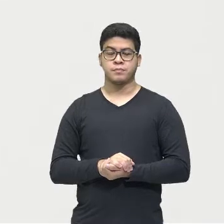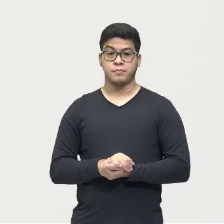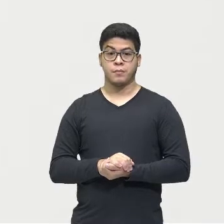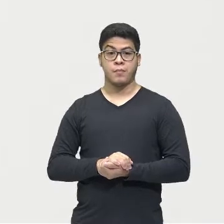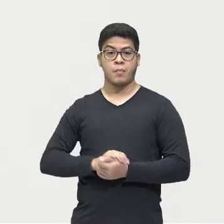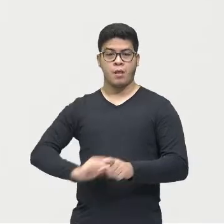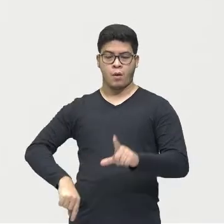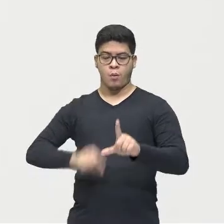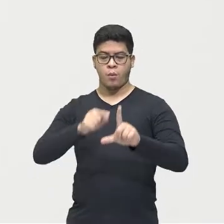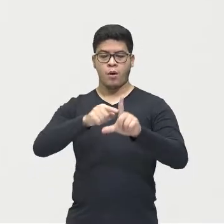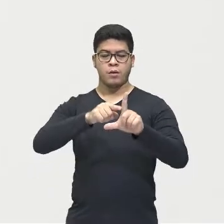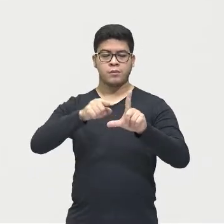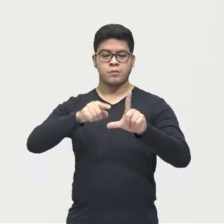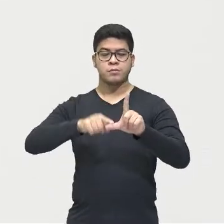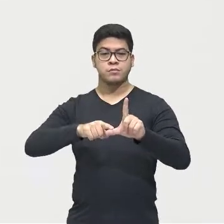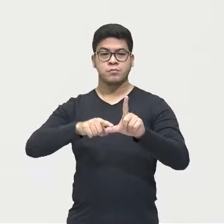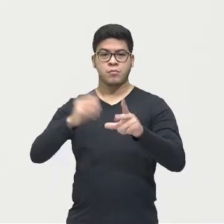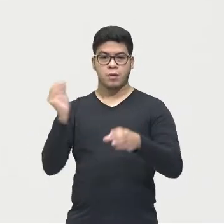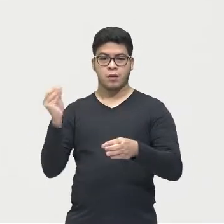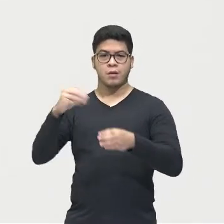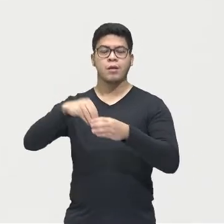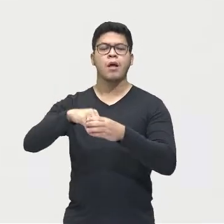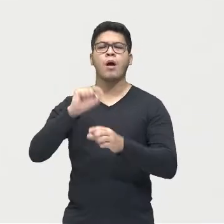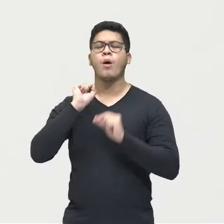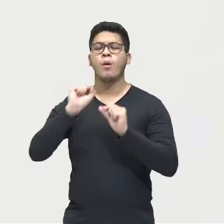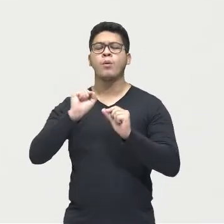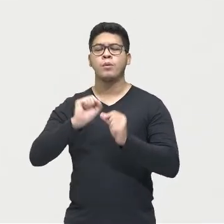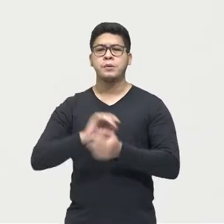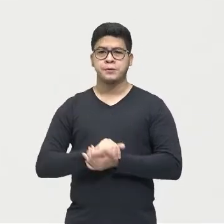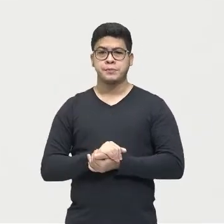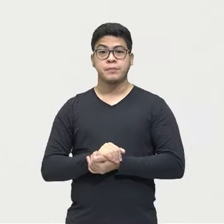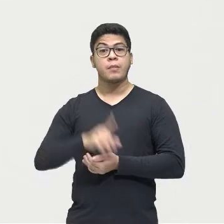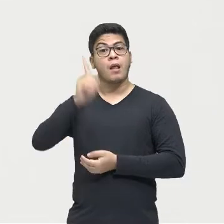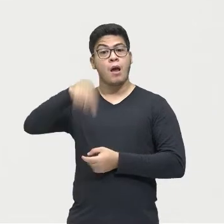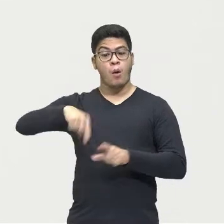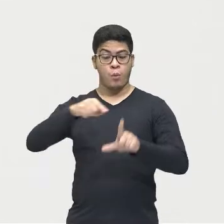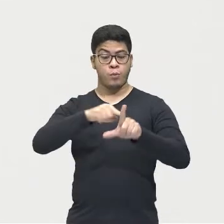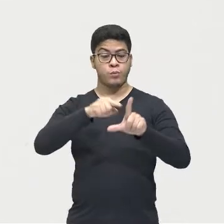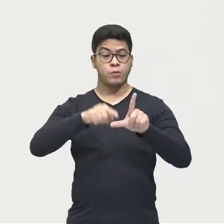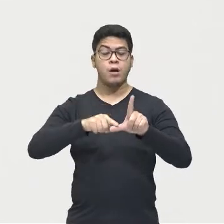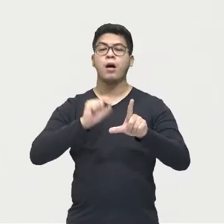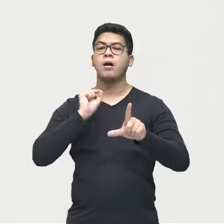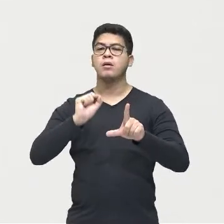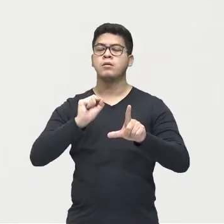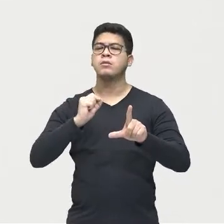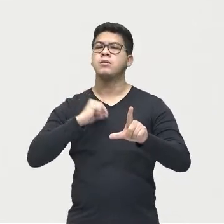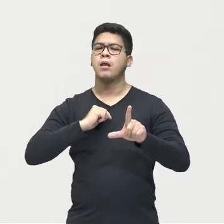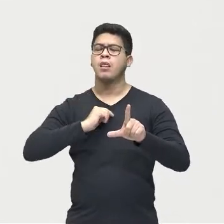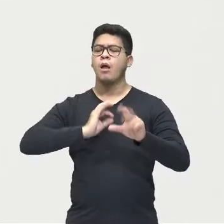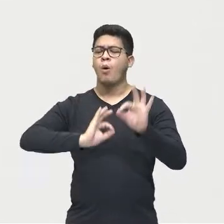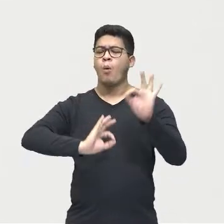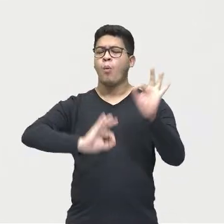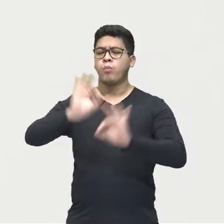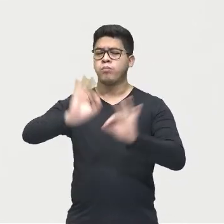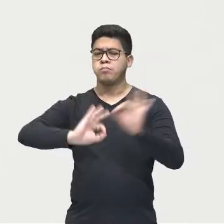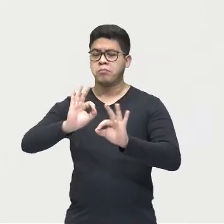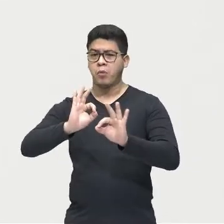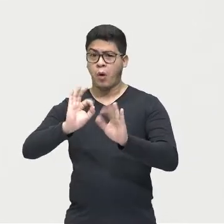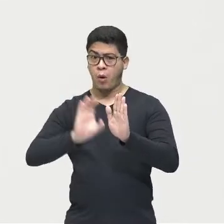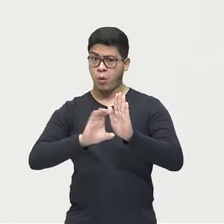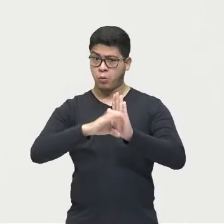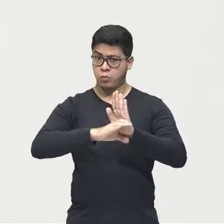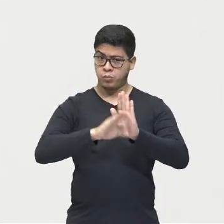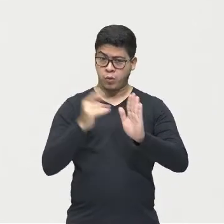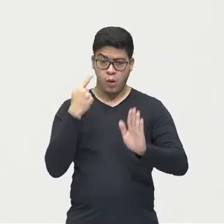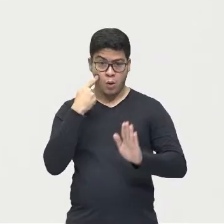Ângulos internos são os ângulos determinados por dois lados consecutivos